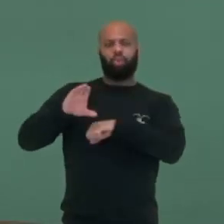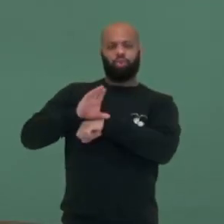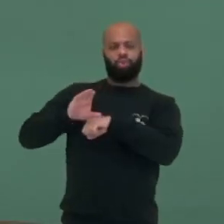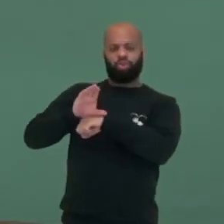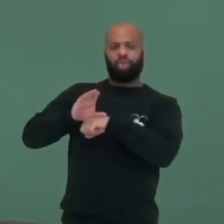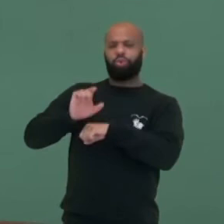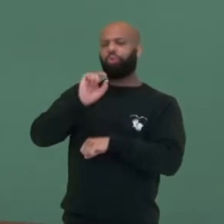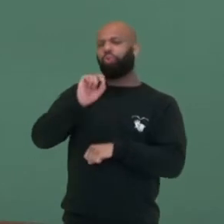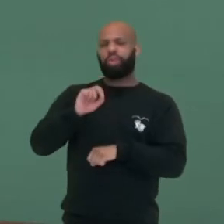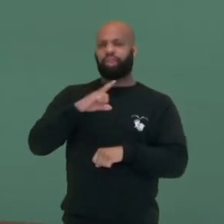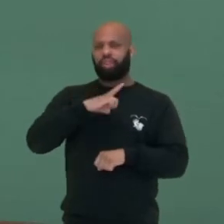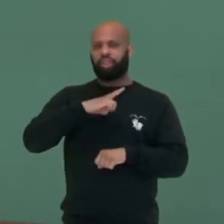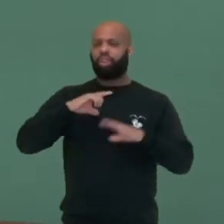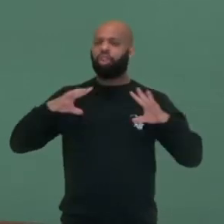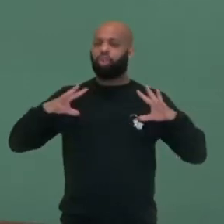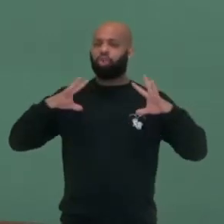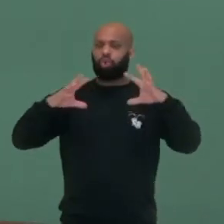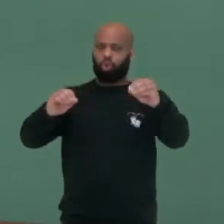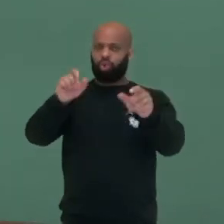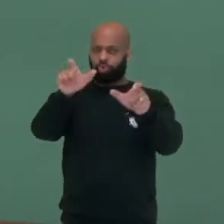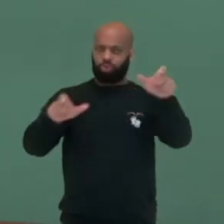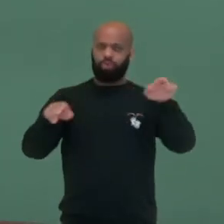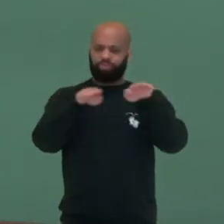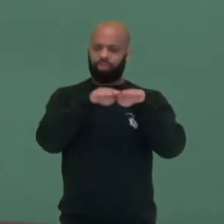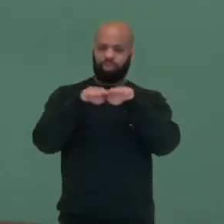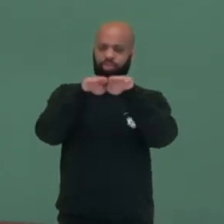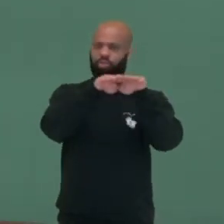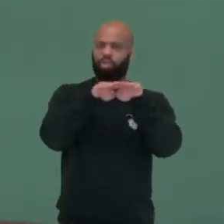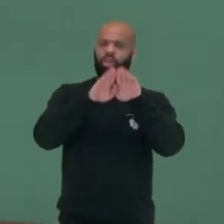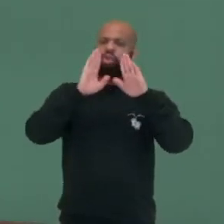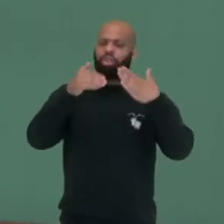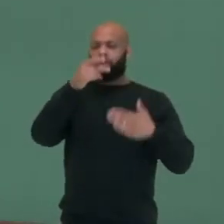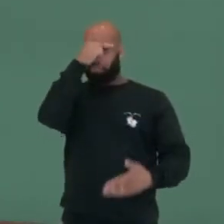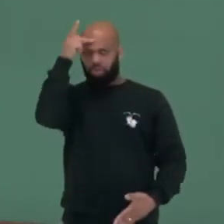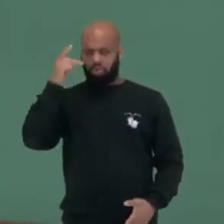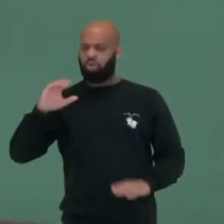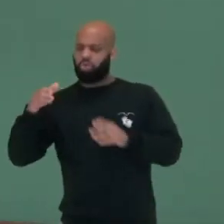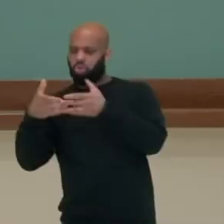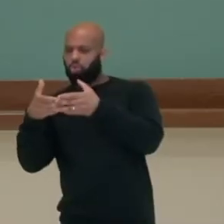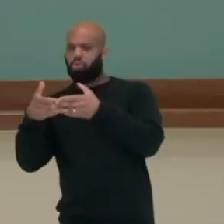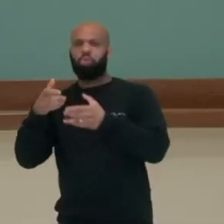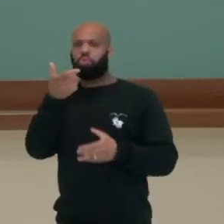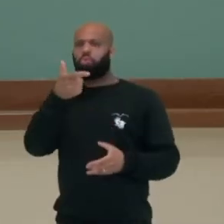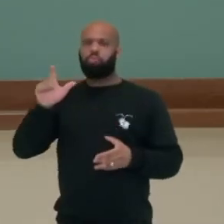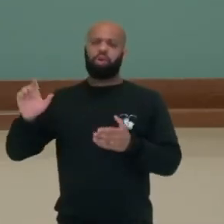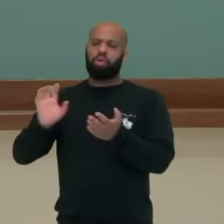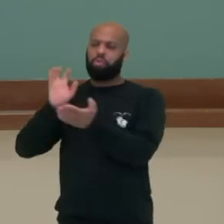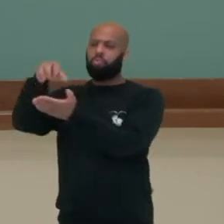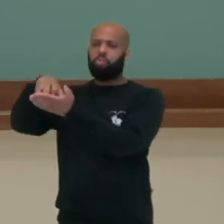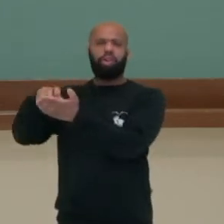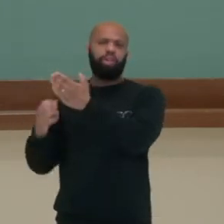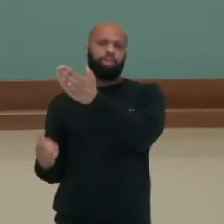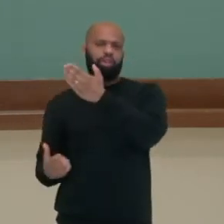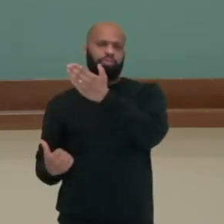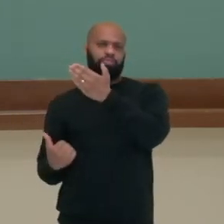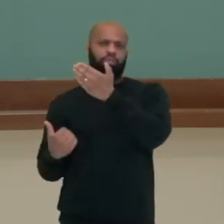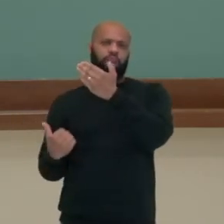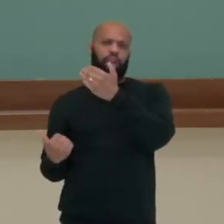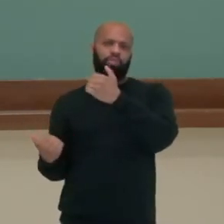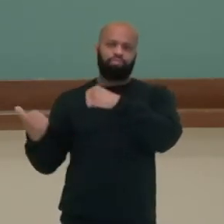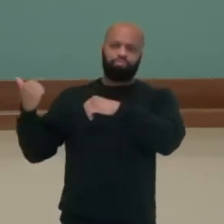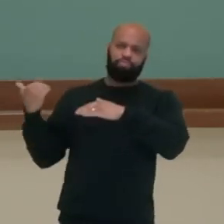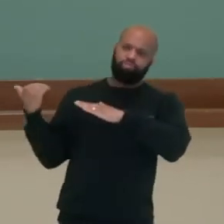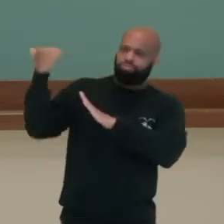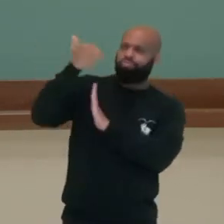exemplo, todos somos iguais. Nenhuma pessoa, grupo ou instituição está acima da lei. Portanto, nenhuma lei no